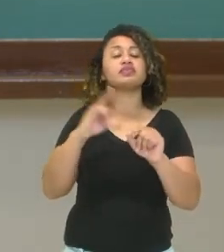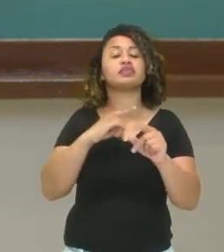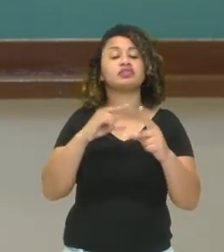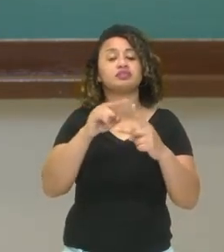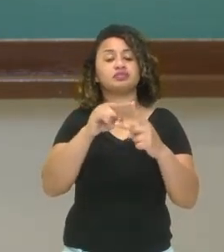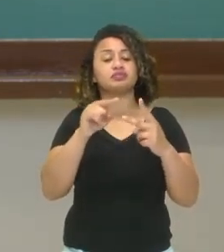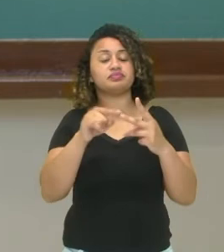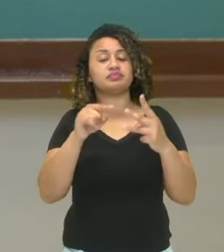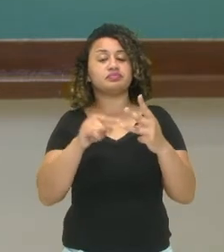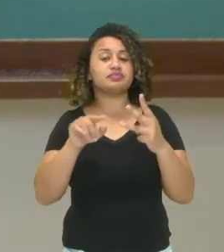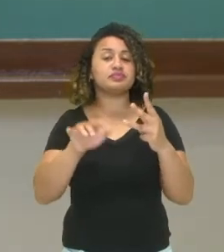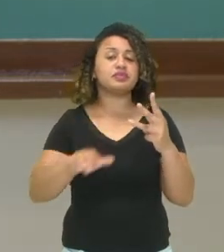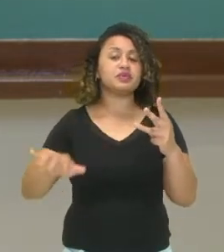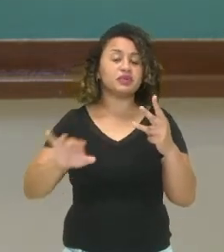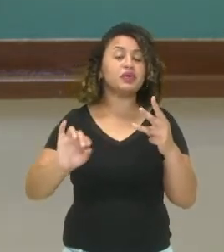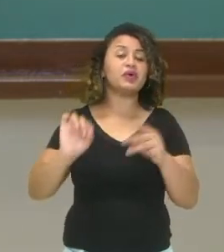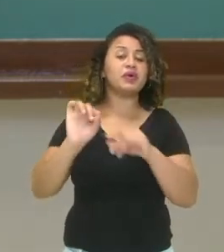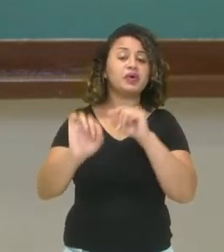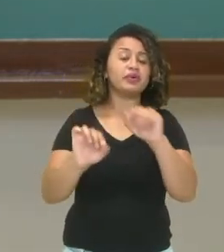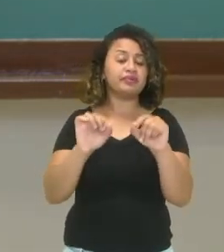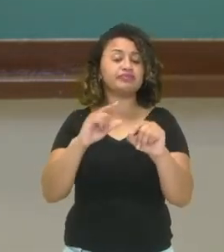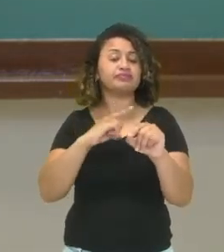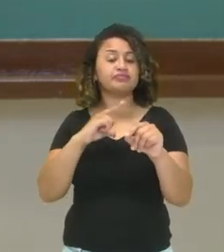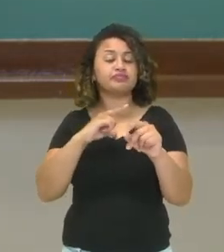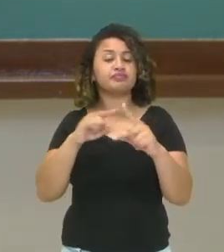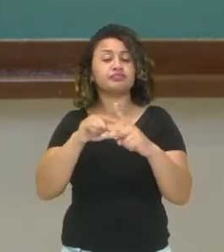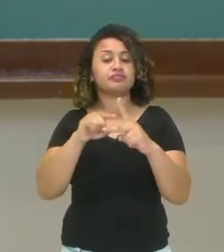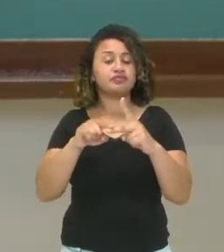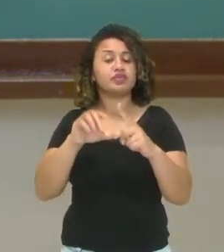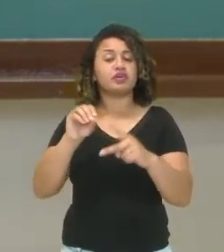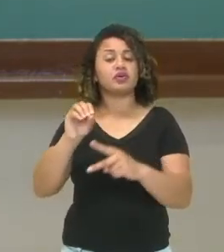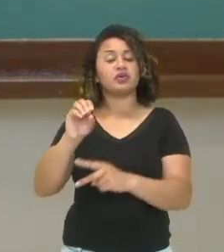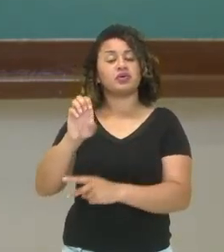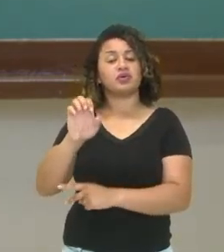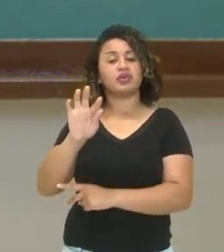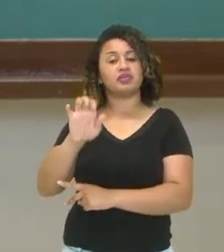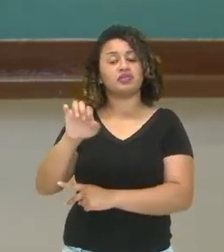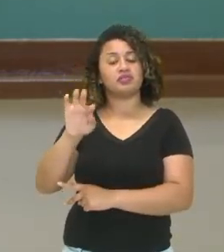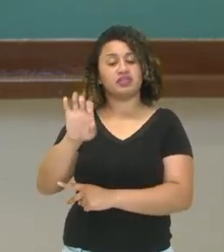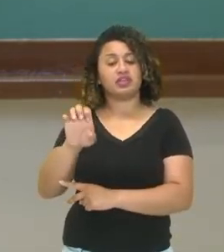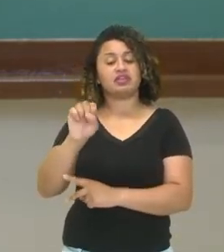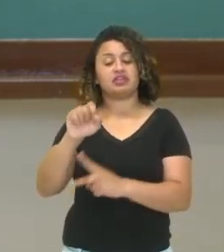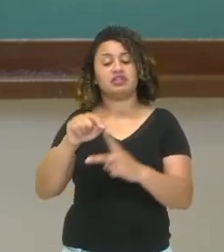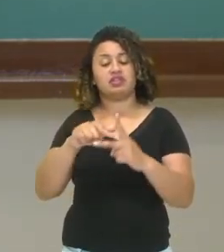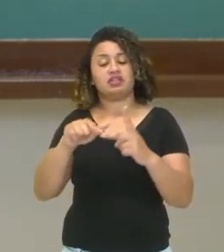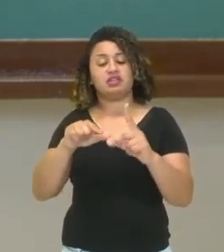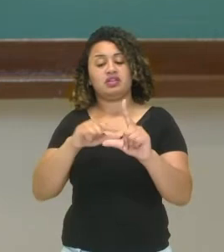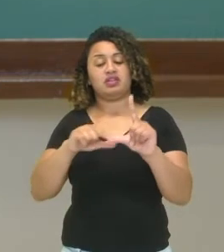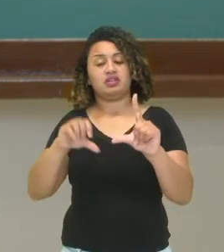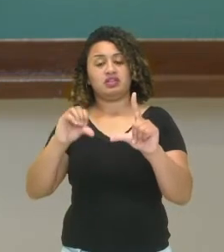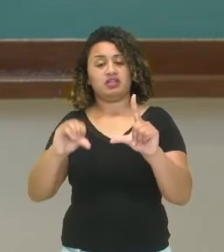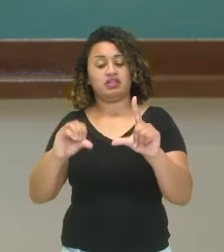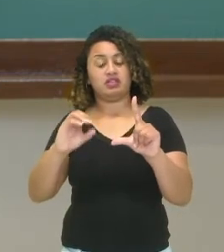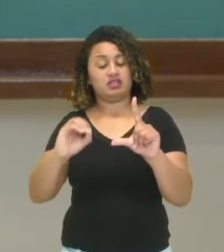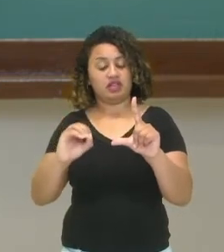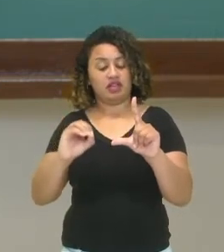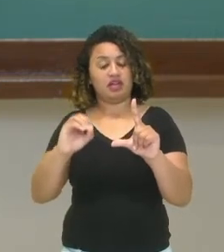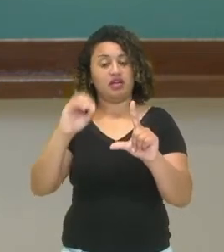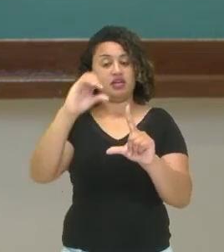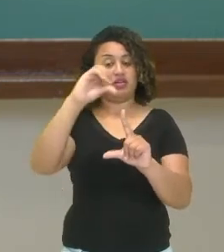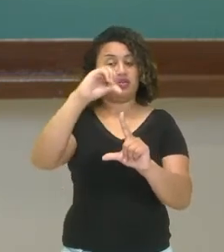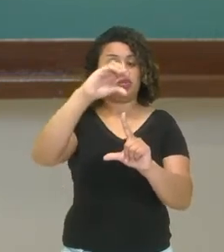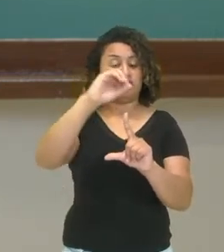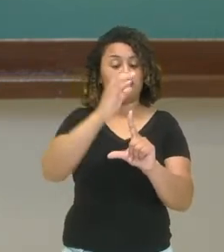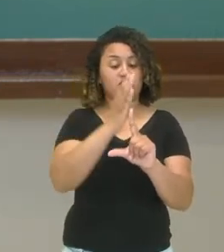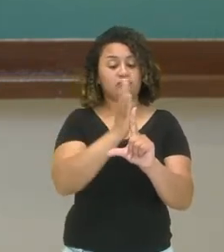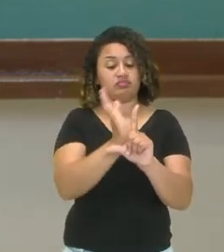condições aí do nosso coeficiente angular. Se o ângulo estiver entre 0 e 90, não inclui 90,